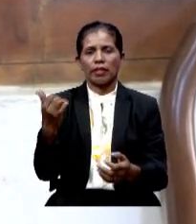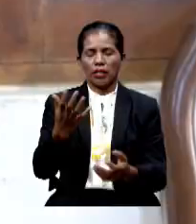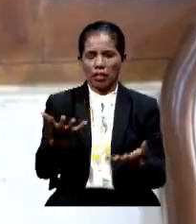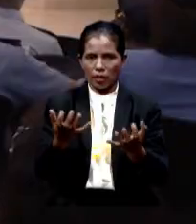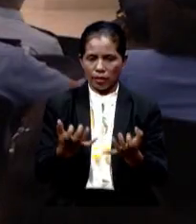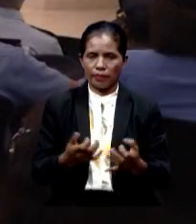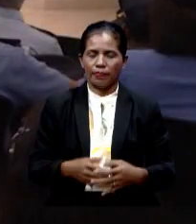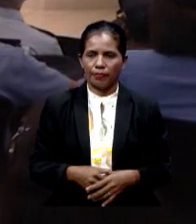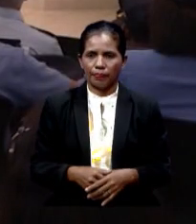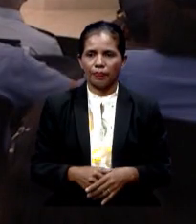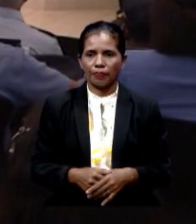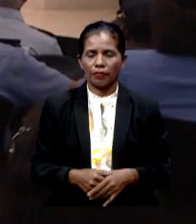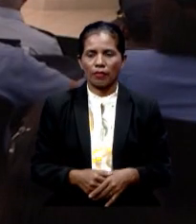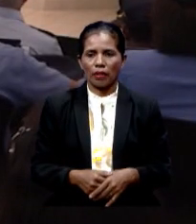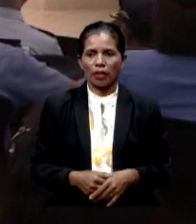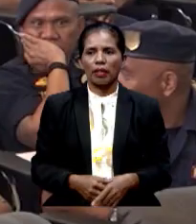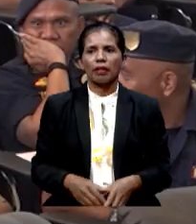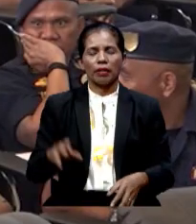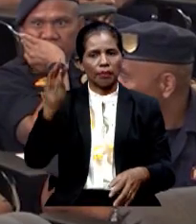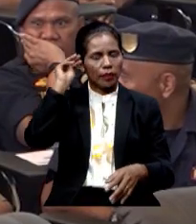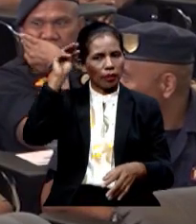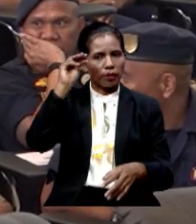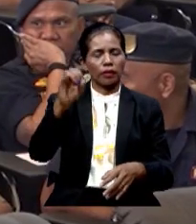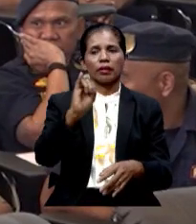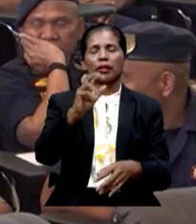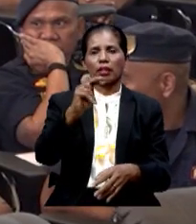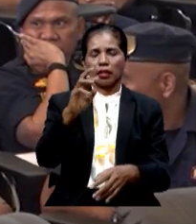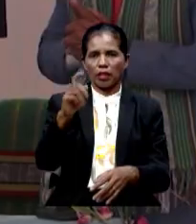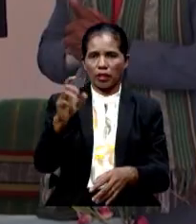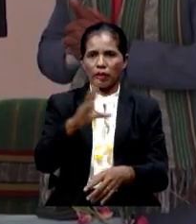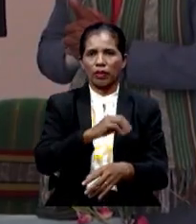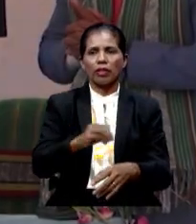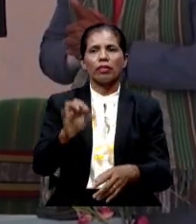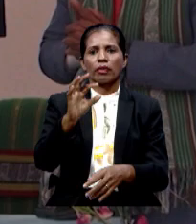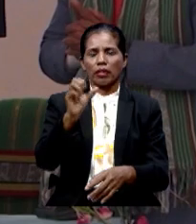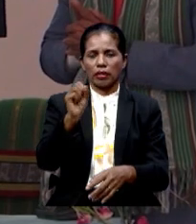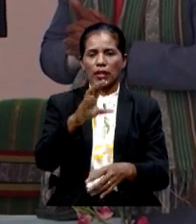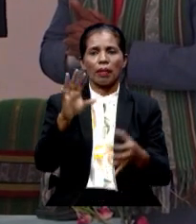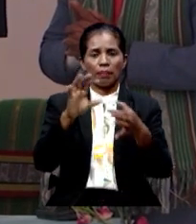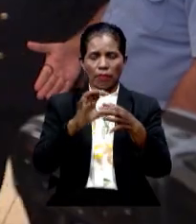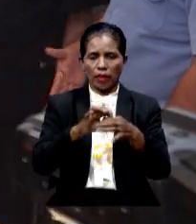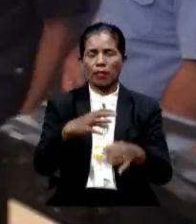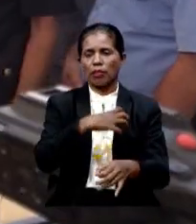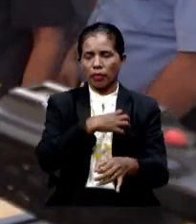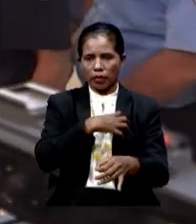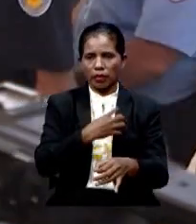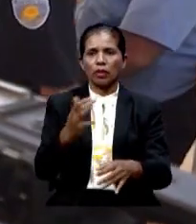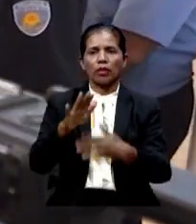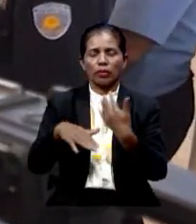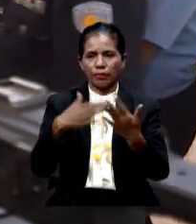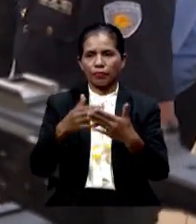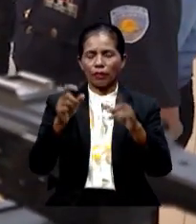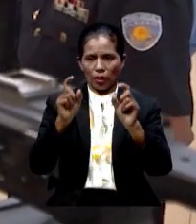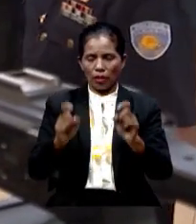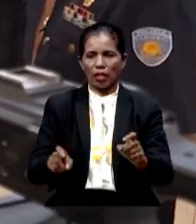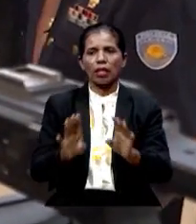vontade. Antes, né, ministro interior Francisco Maria Guterres declara, membro penitele reformado será, tem que